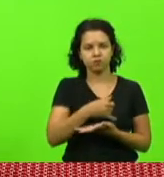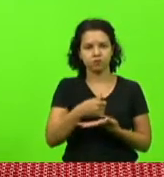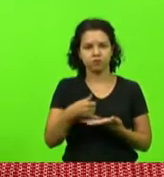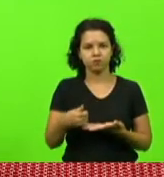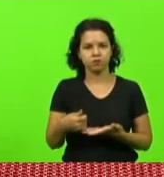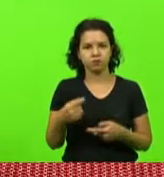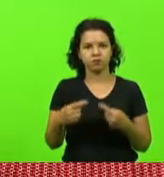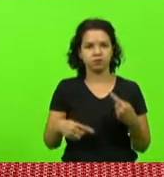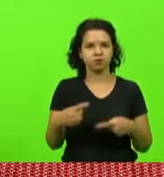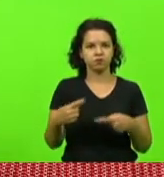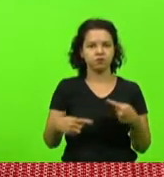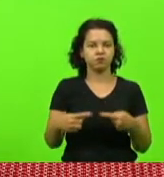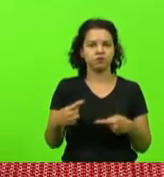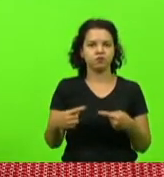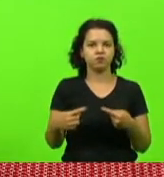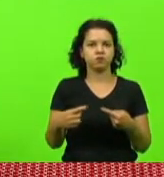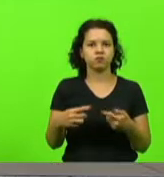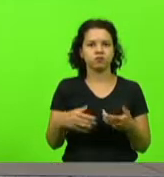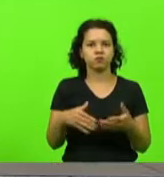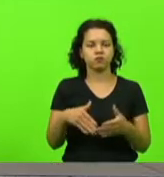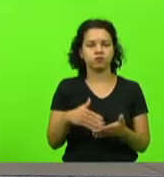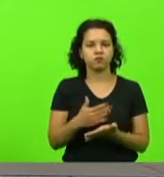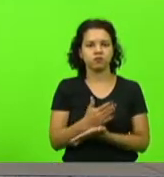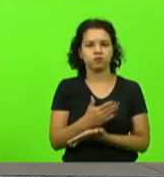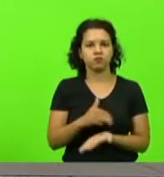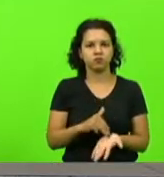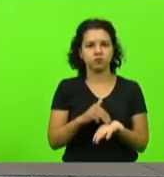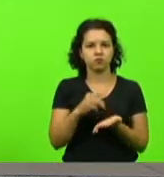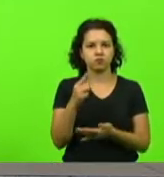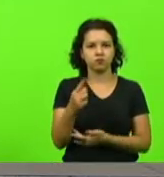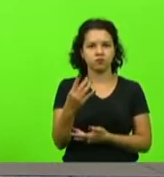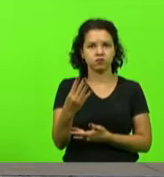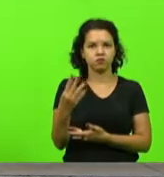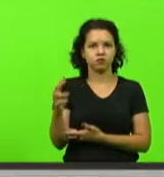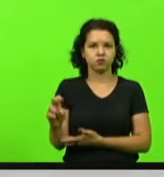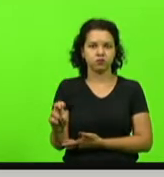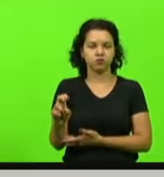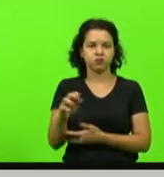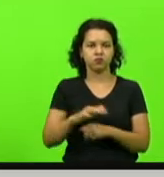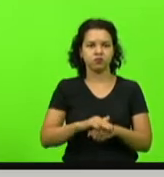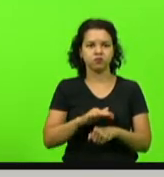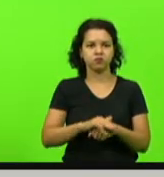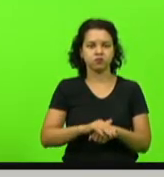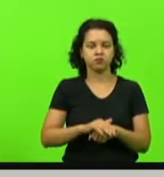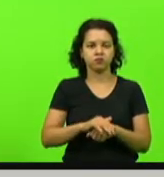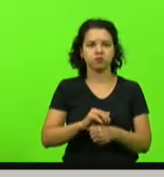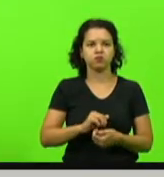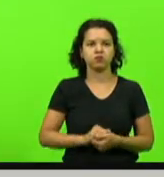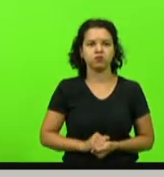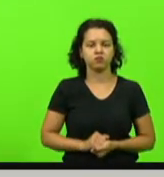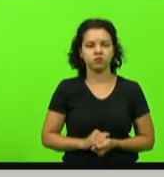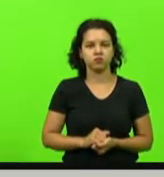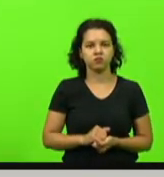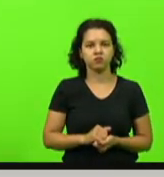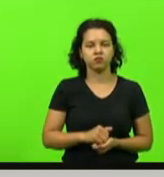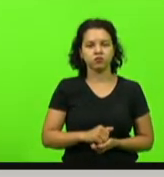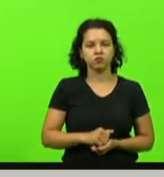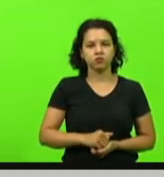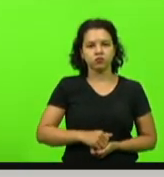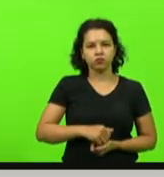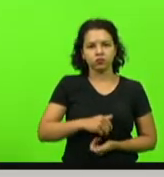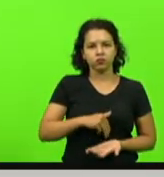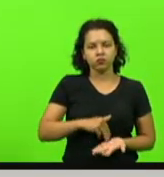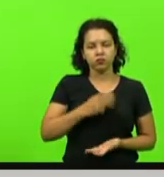discutir, em votação, está aprovado. Moção número 145, autor, deputado Coronel Mussolini,